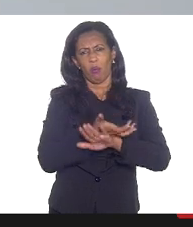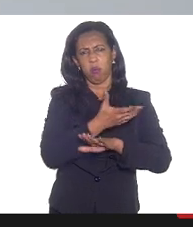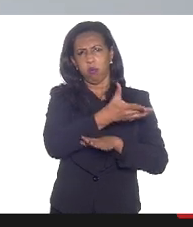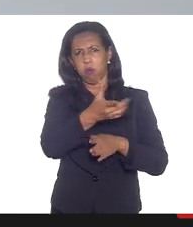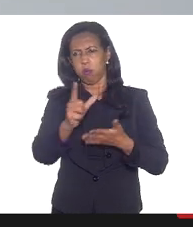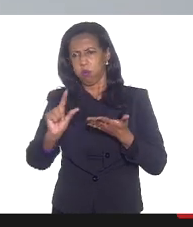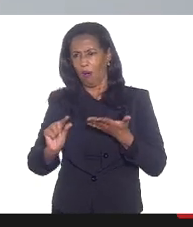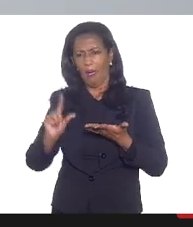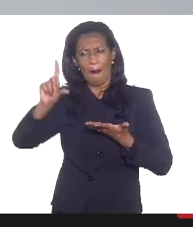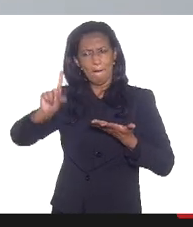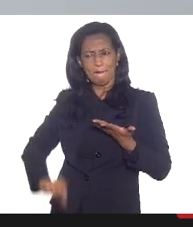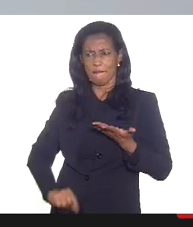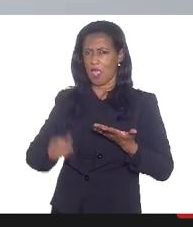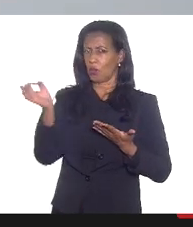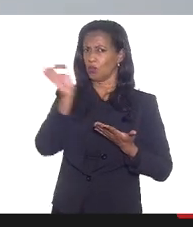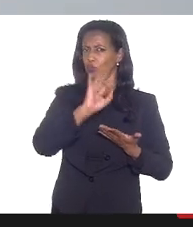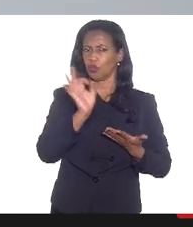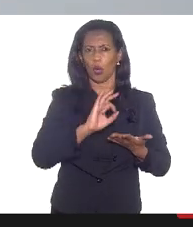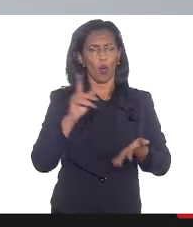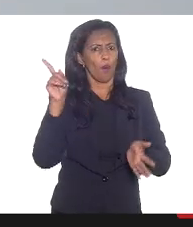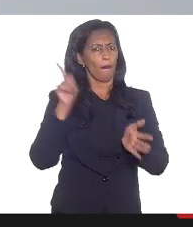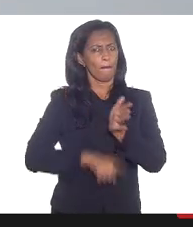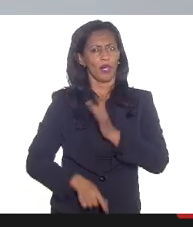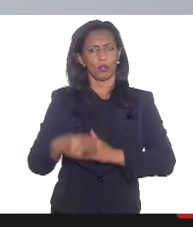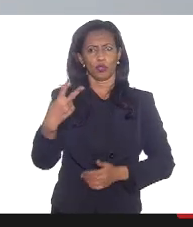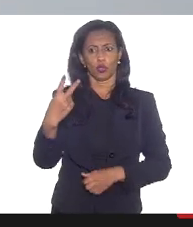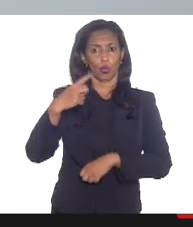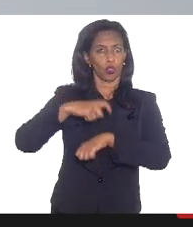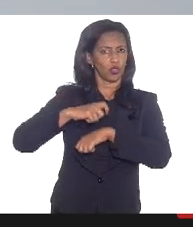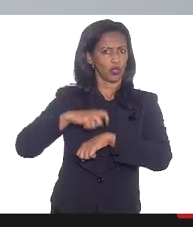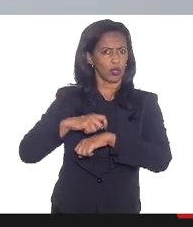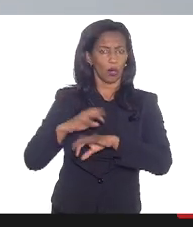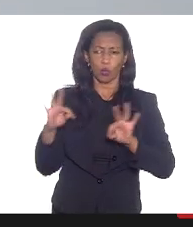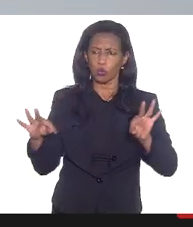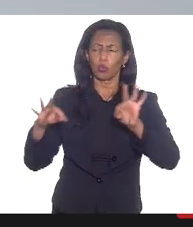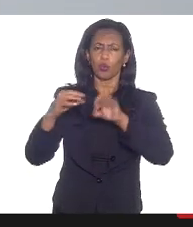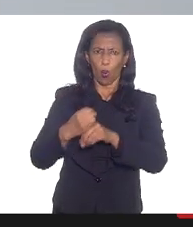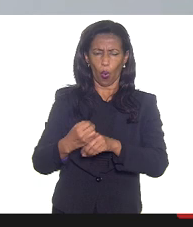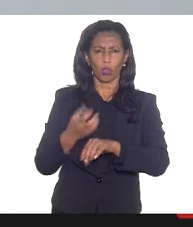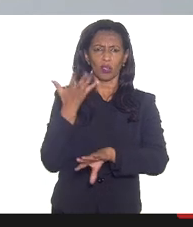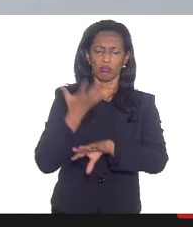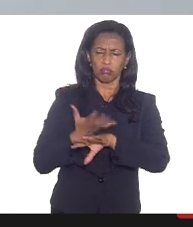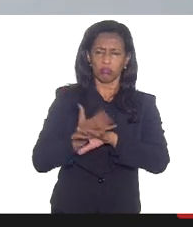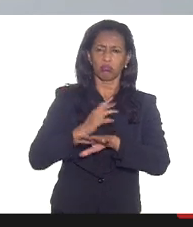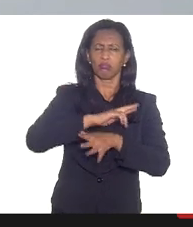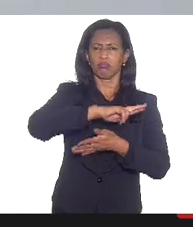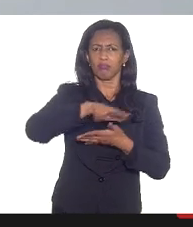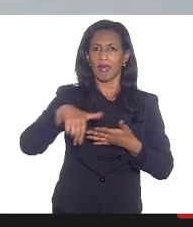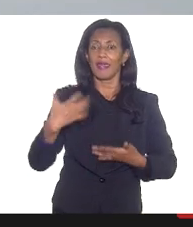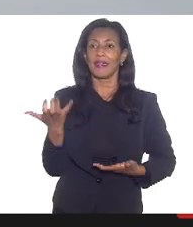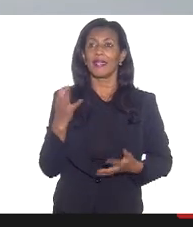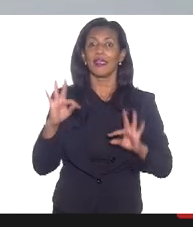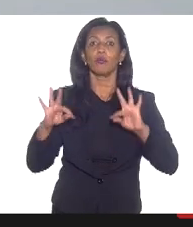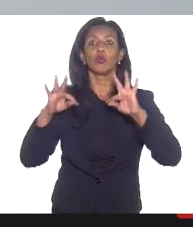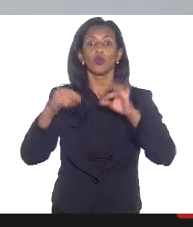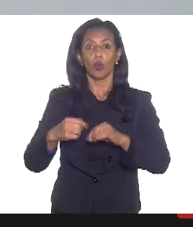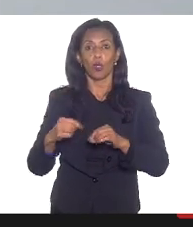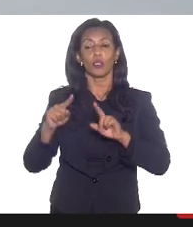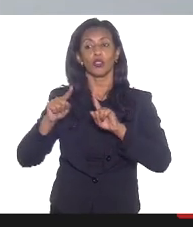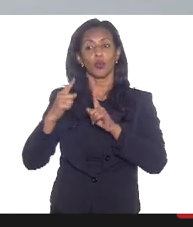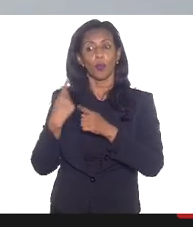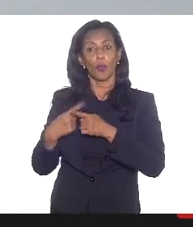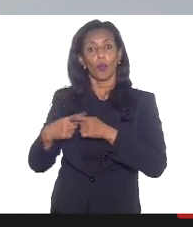ano, nenhuma disciplina com menos de 2 tempos, nós queremos todas as disciplinas, porque os filhos da classe